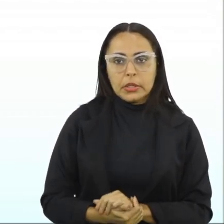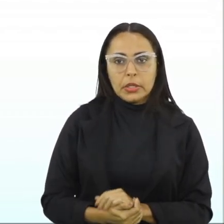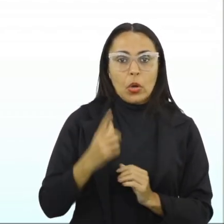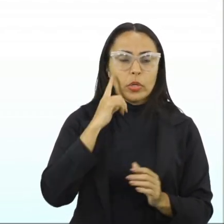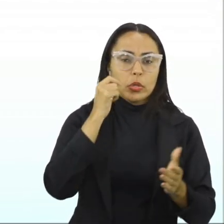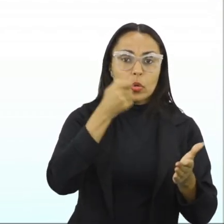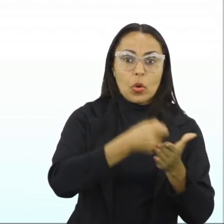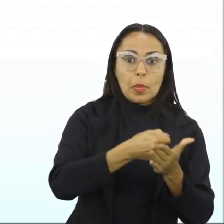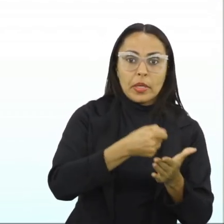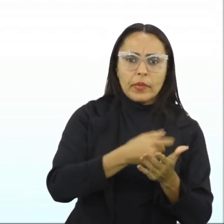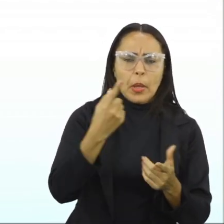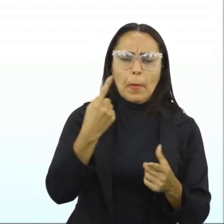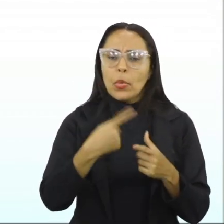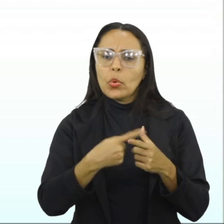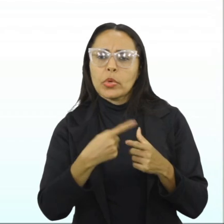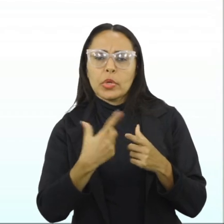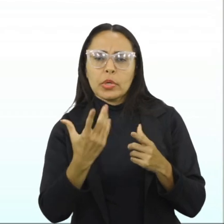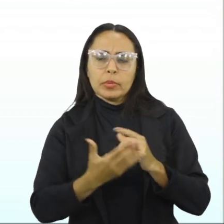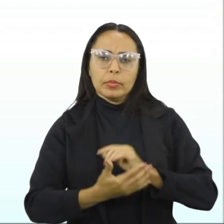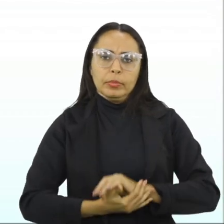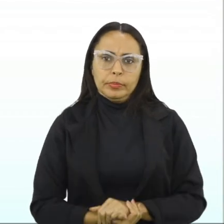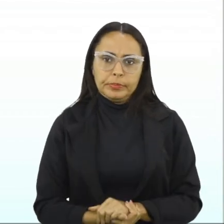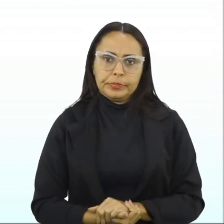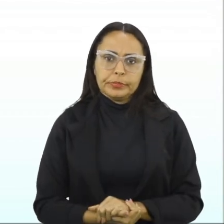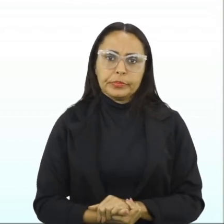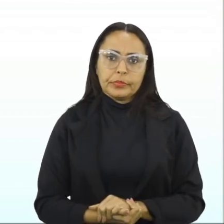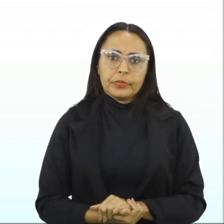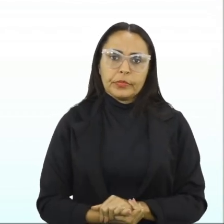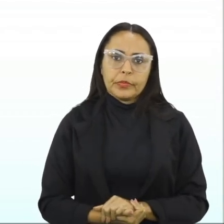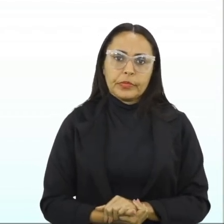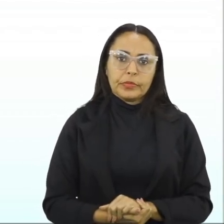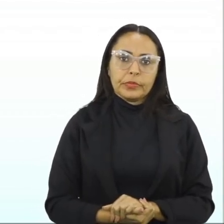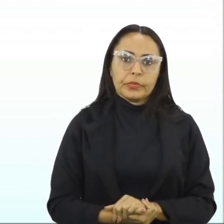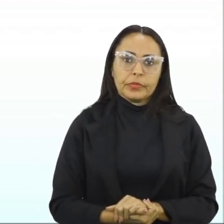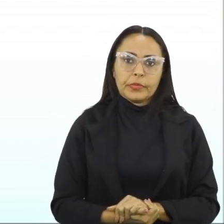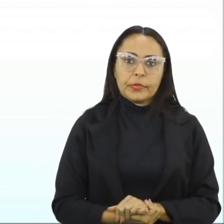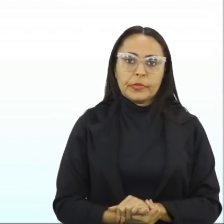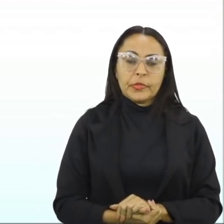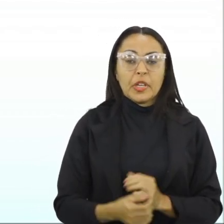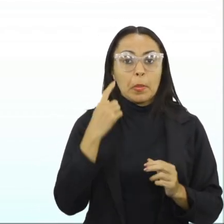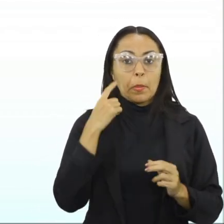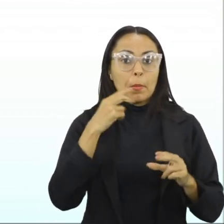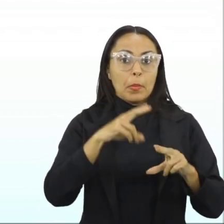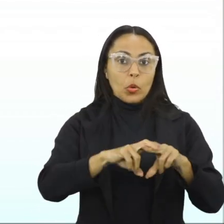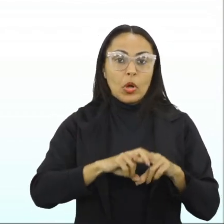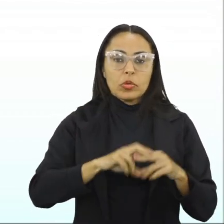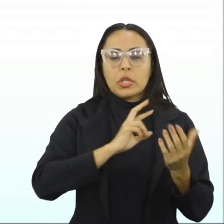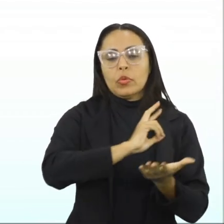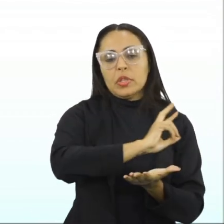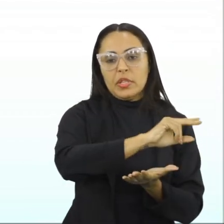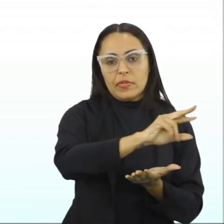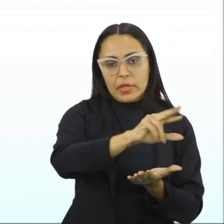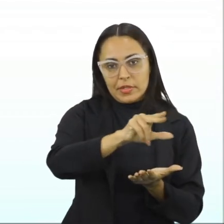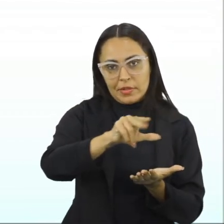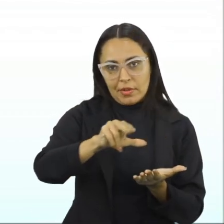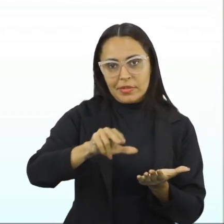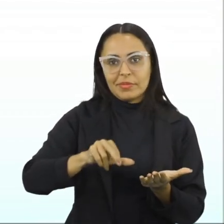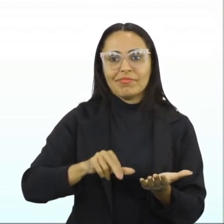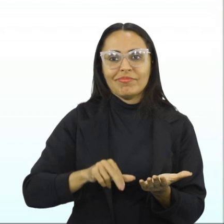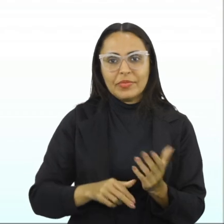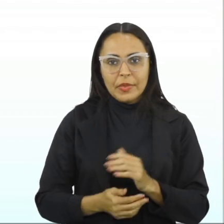alguém cobrar de vocês por que isso aqui, vocês vão dizer que isso aqui, é por causa de uma diversidade.